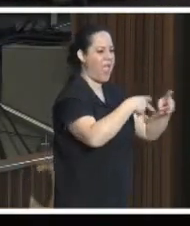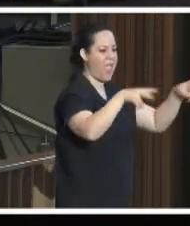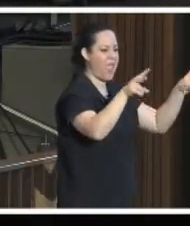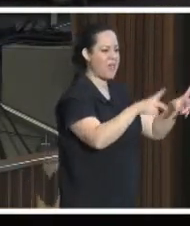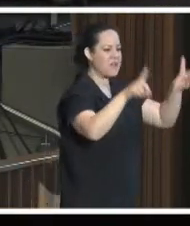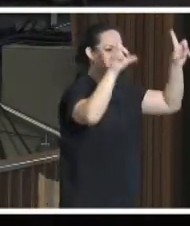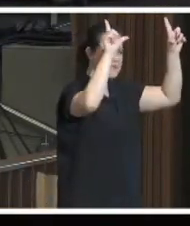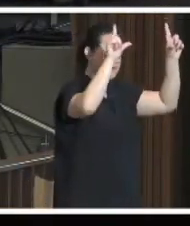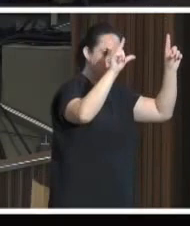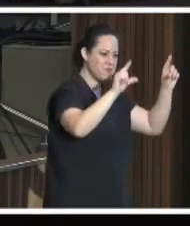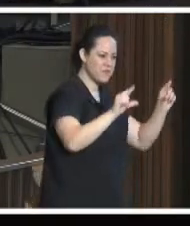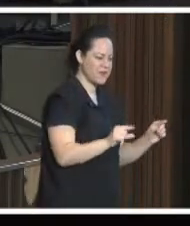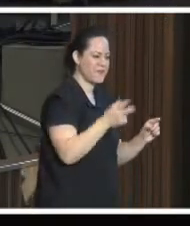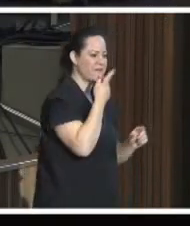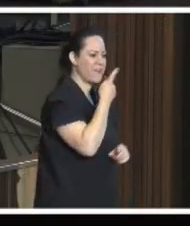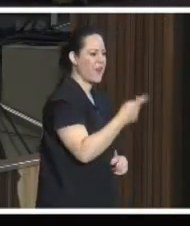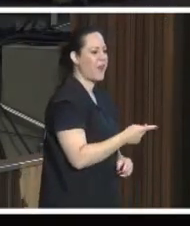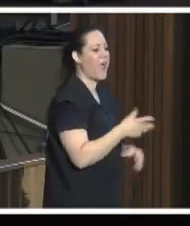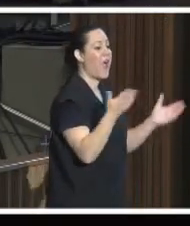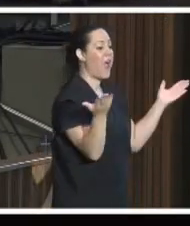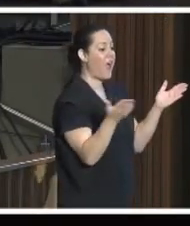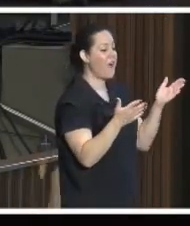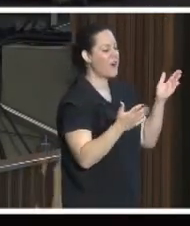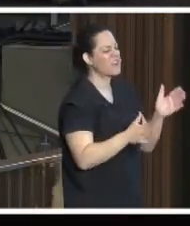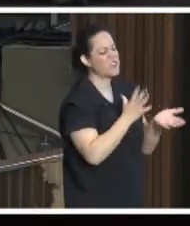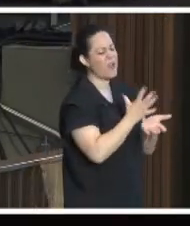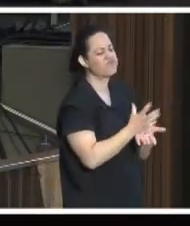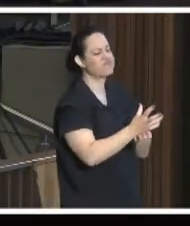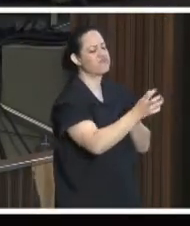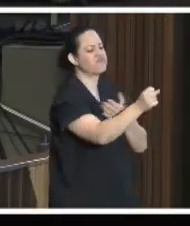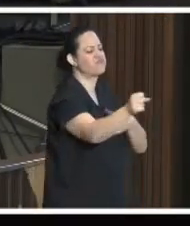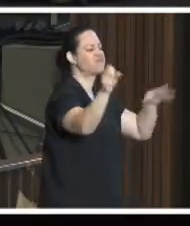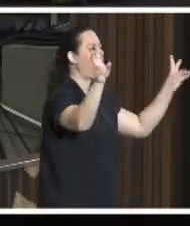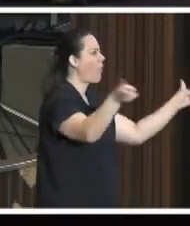coloca a versão no passado. Passou o temporal,